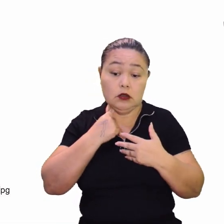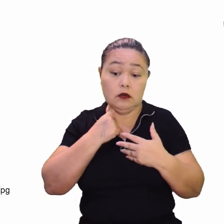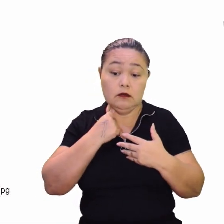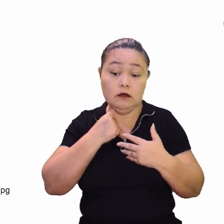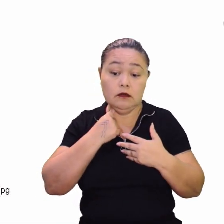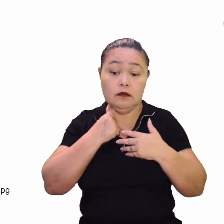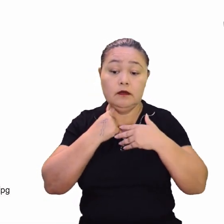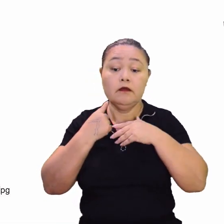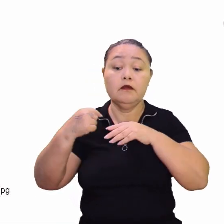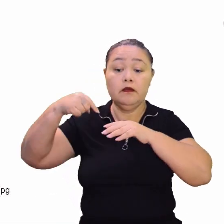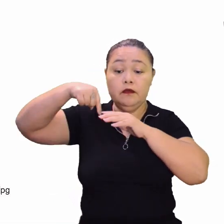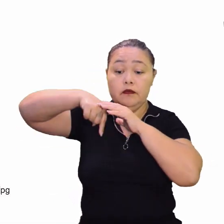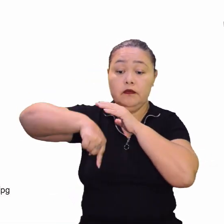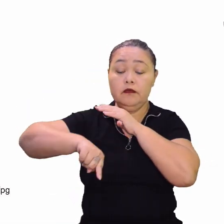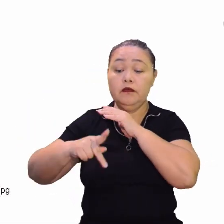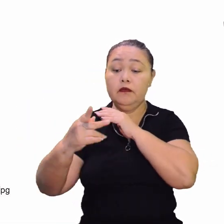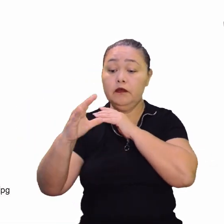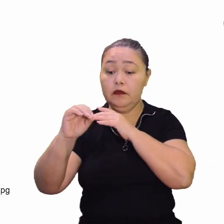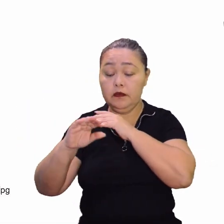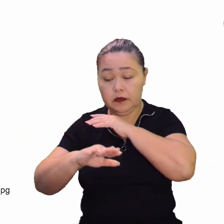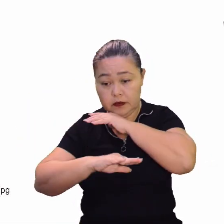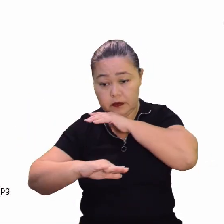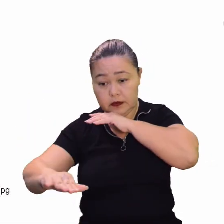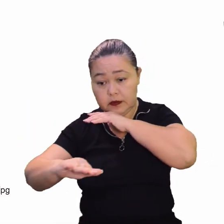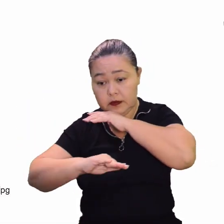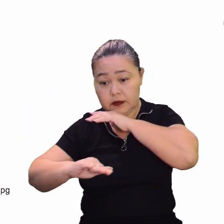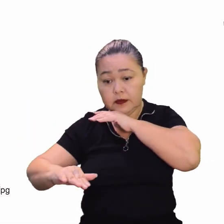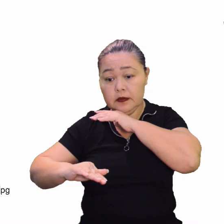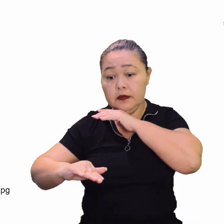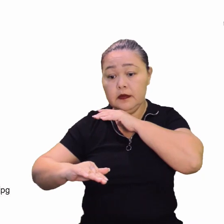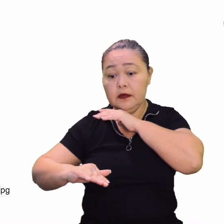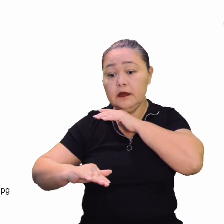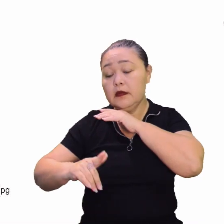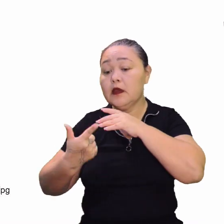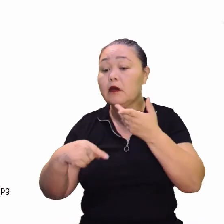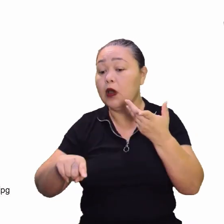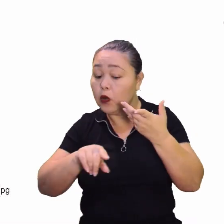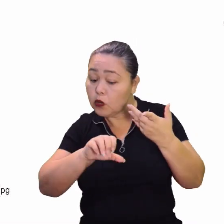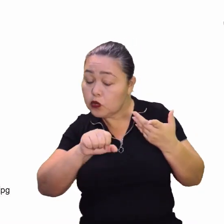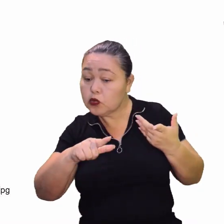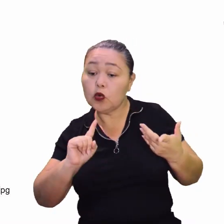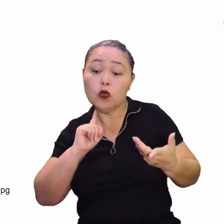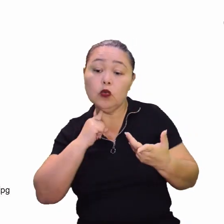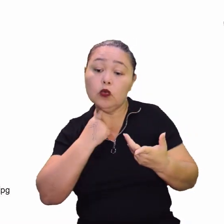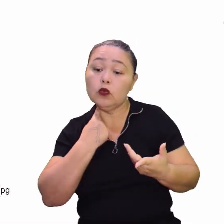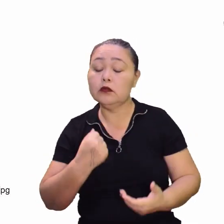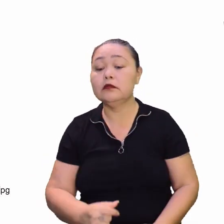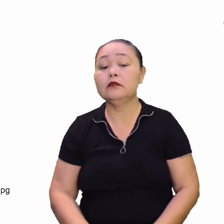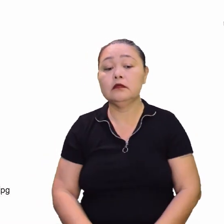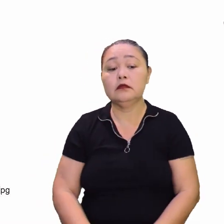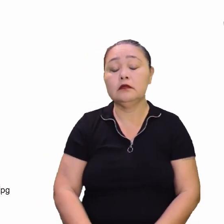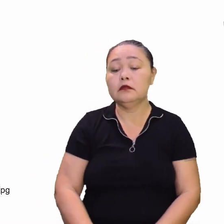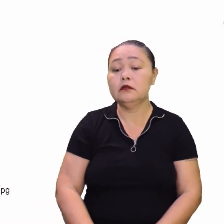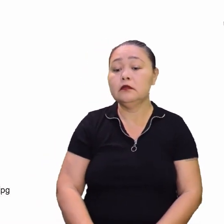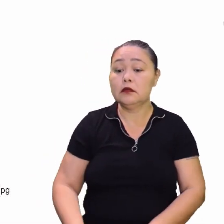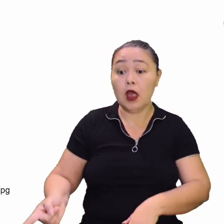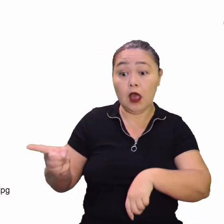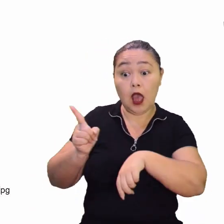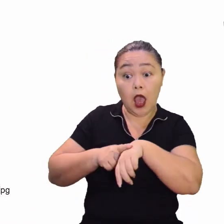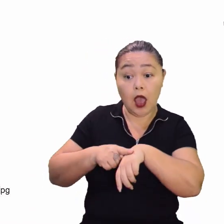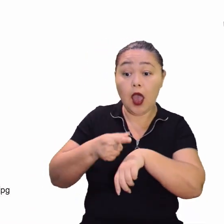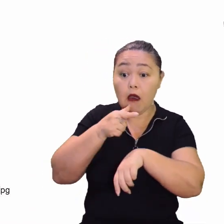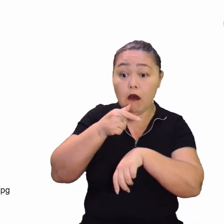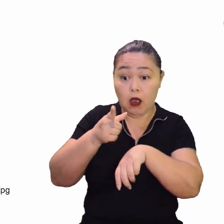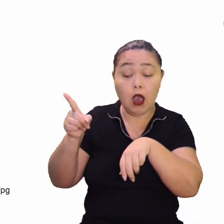o poço raso é o que está mais propenso a isso. Muito bem. Se aquele solo estiver poluído. Com certeza. É isso? E alguns, eles são até